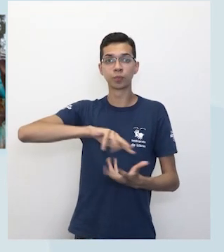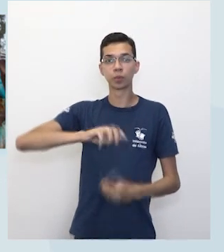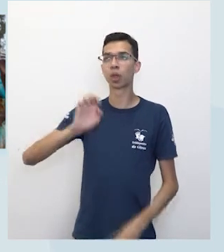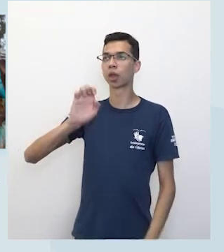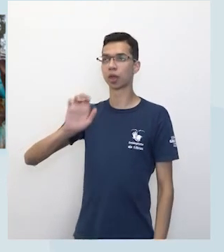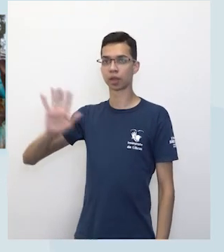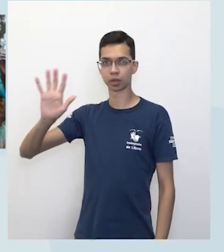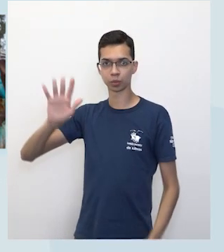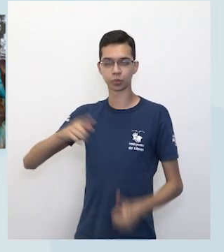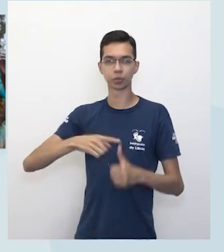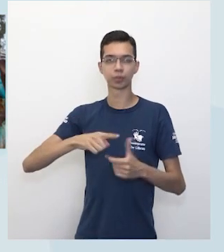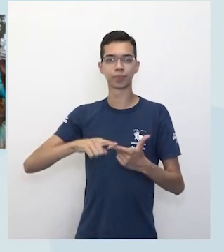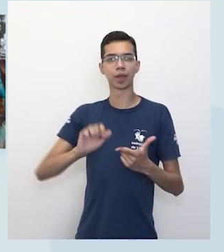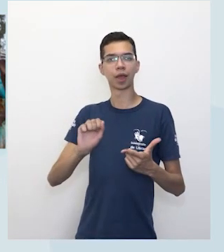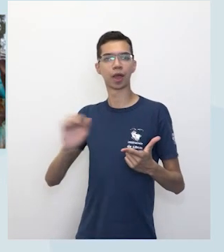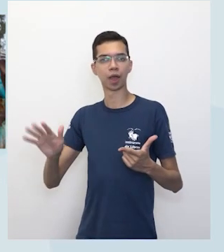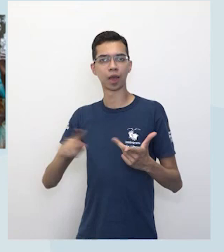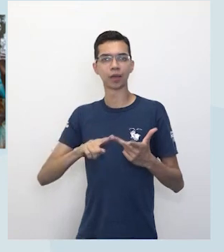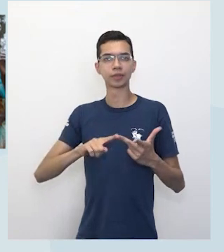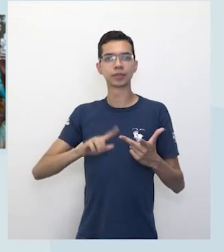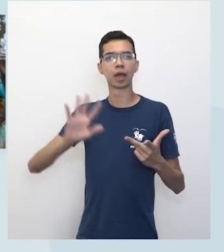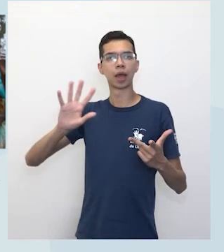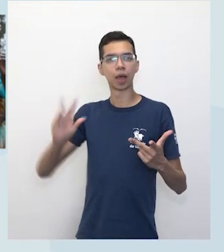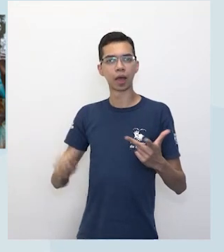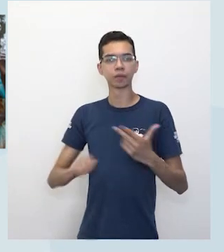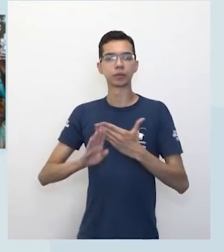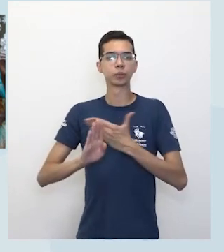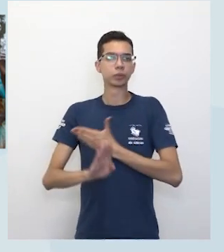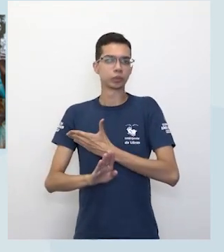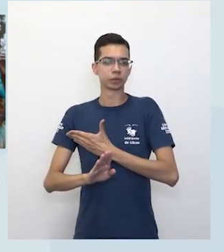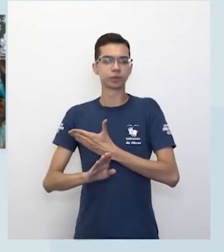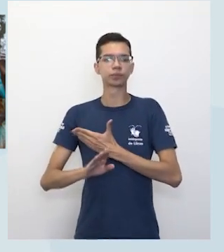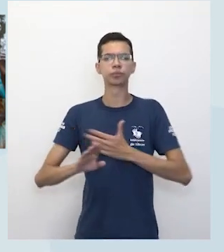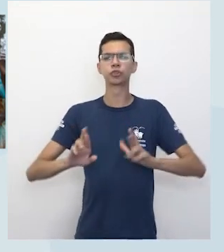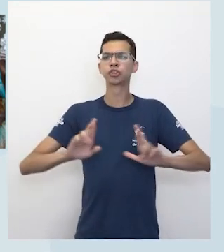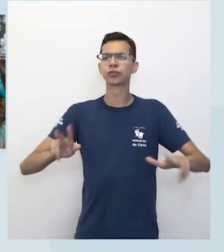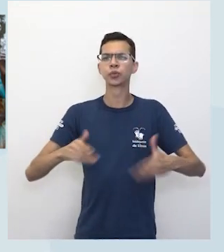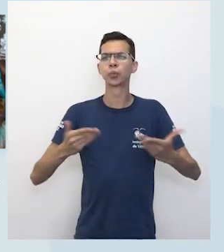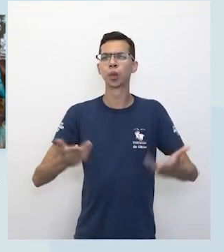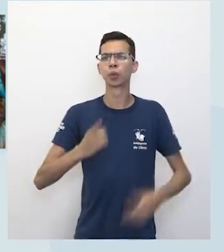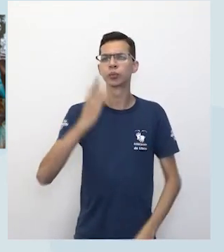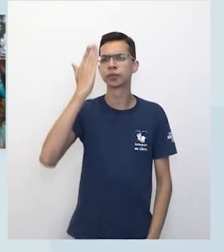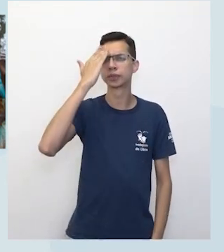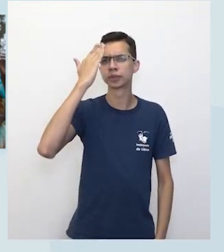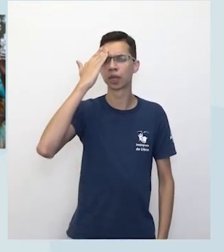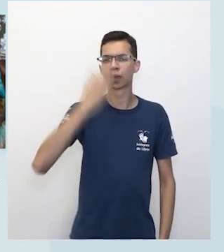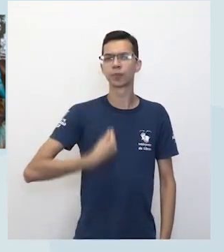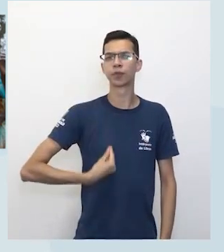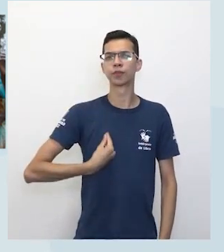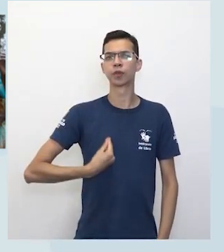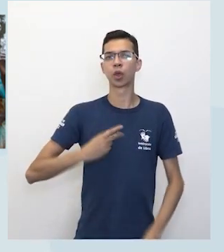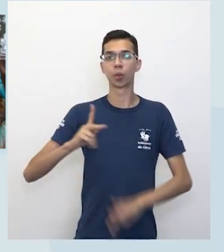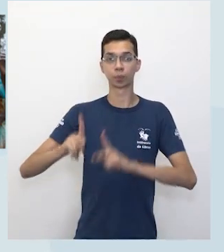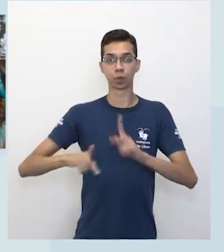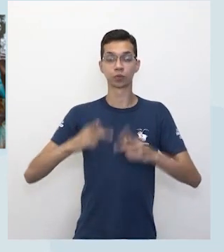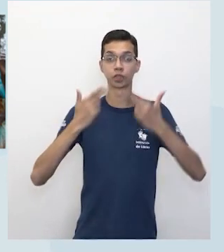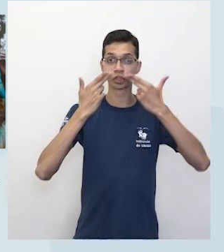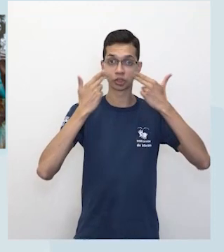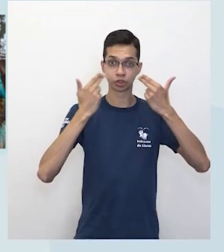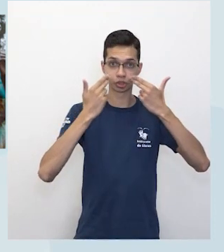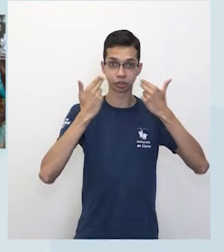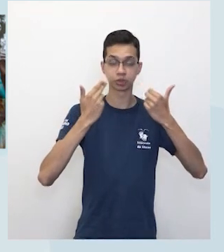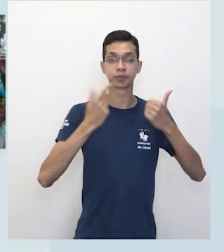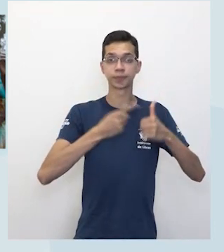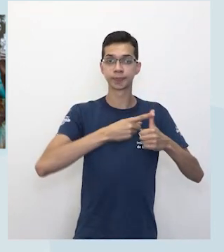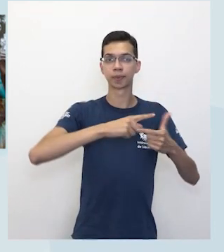os asiáticos e os africanos. Qual diferença você poderia nomear no estilo de vida entre os povos indígenas e os demais